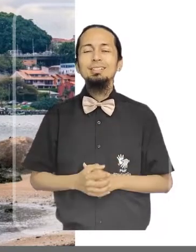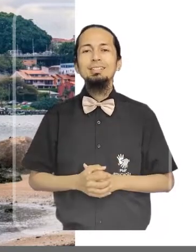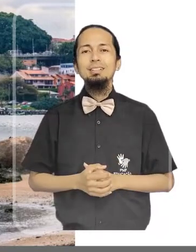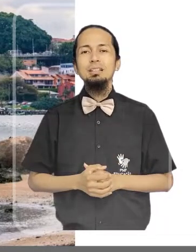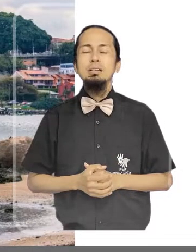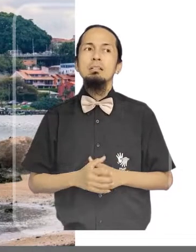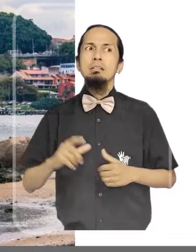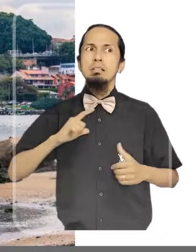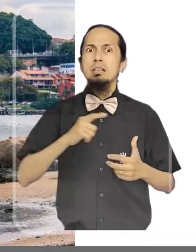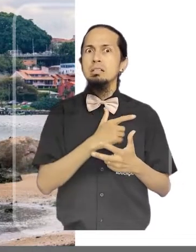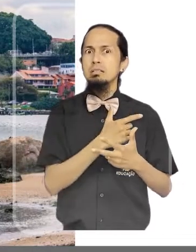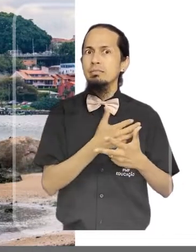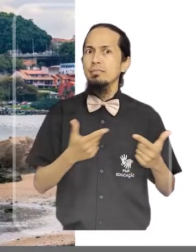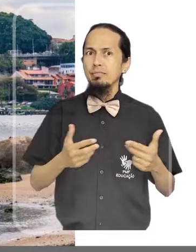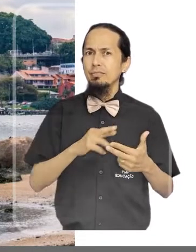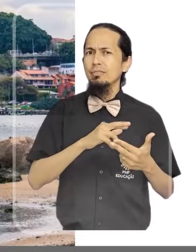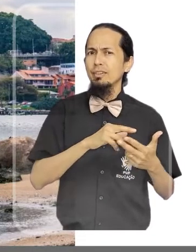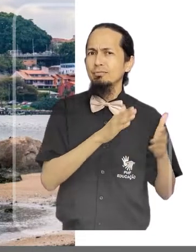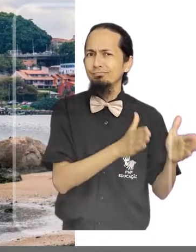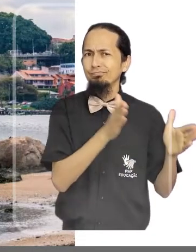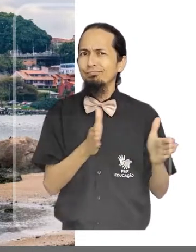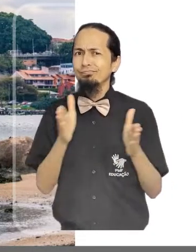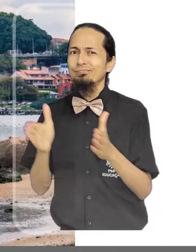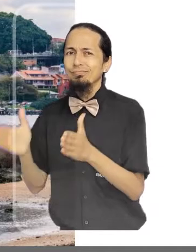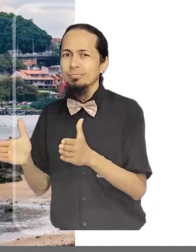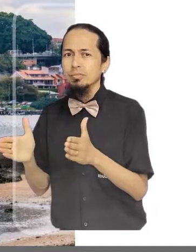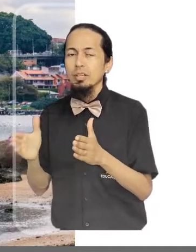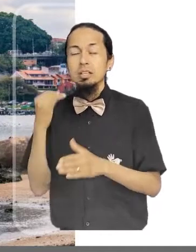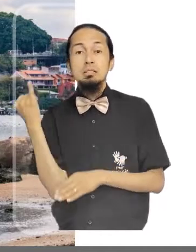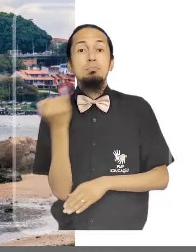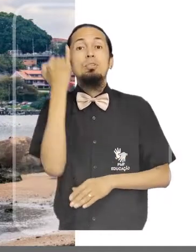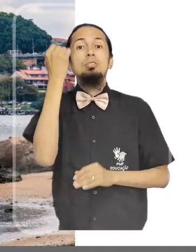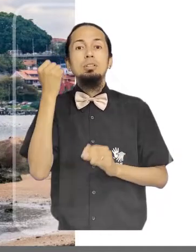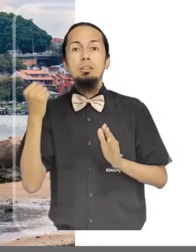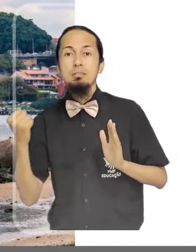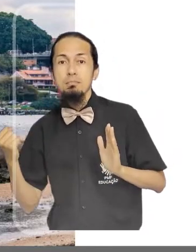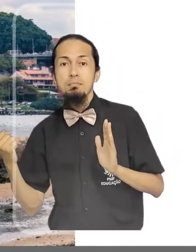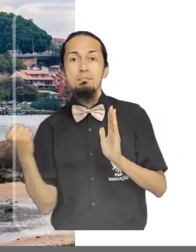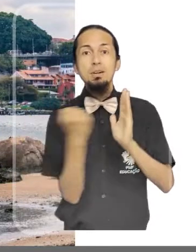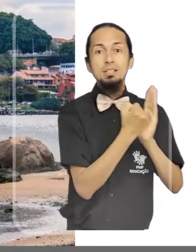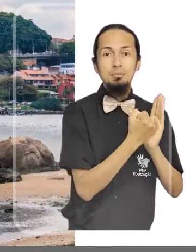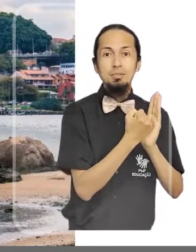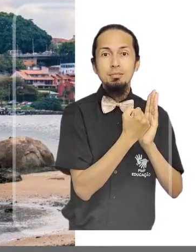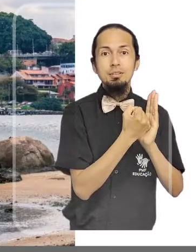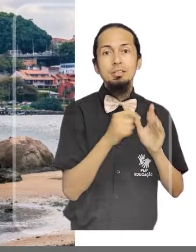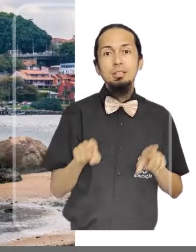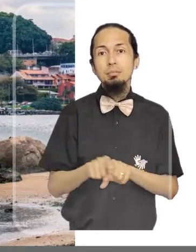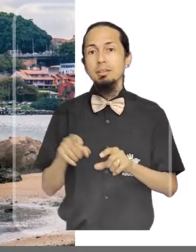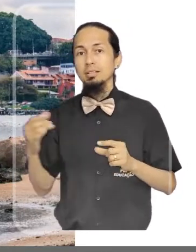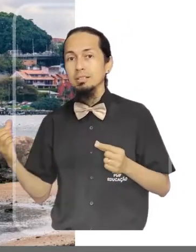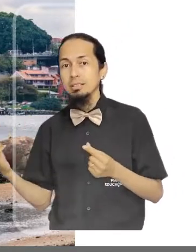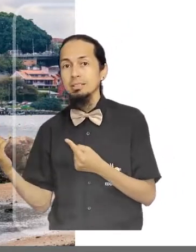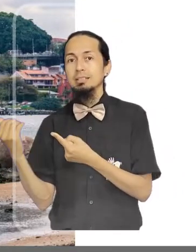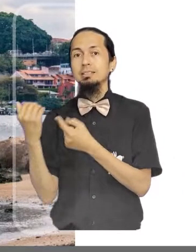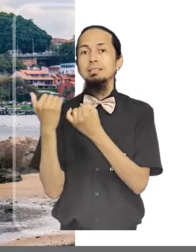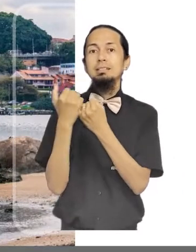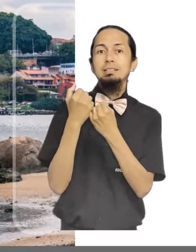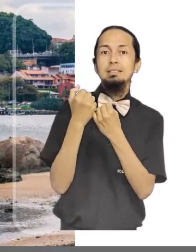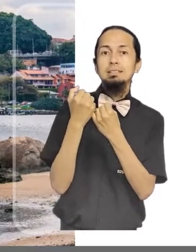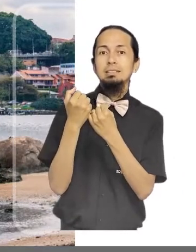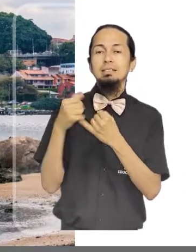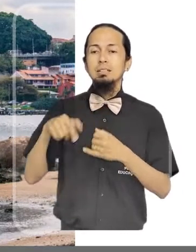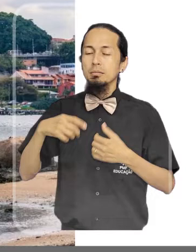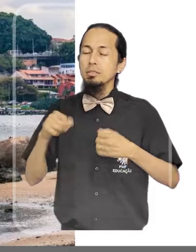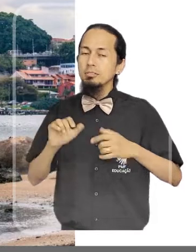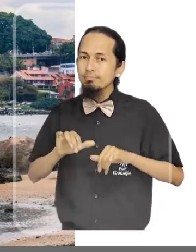de desenvolvimento. É imprescindível que o patrimônio material e imaterial do distrito esteja bem